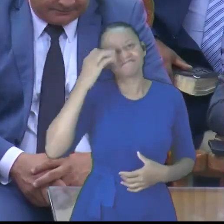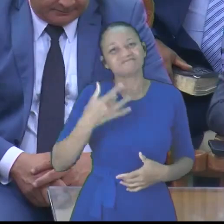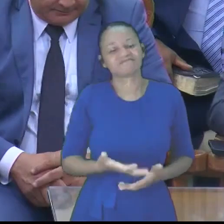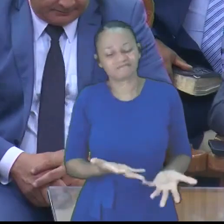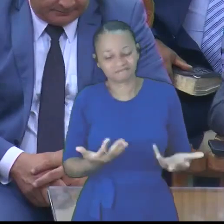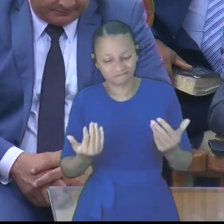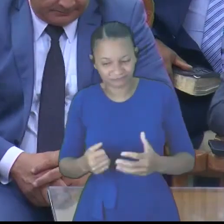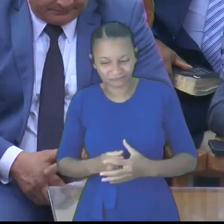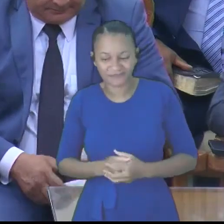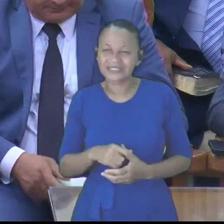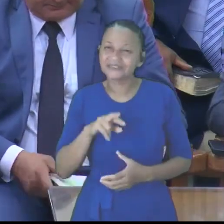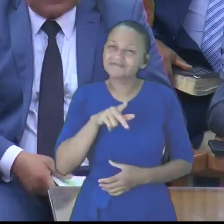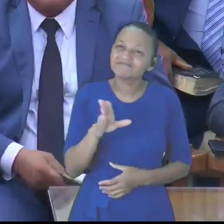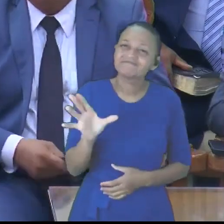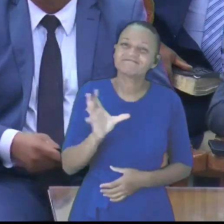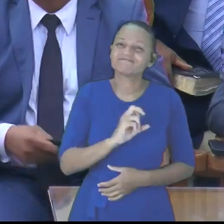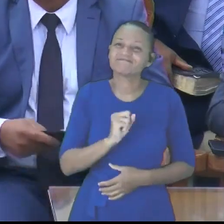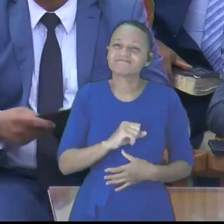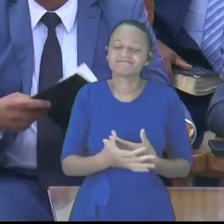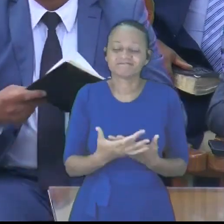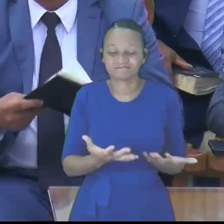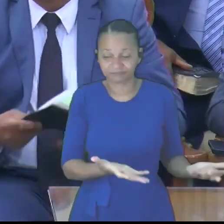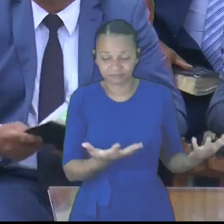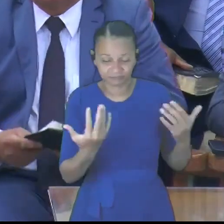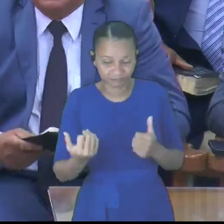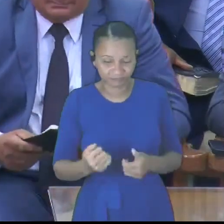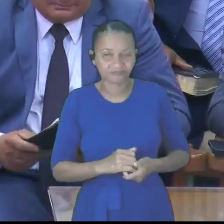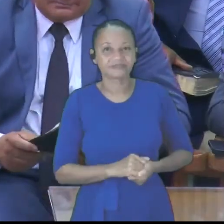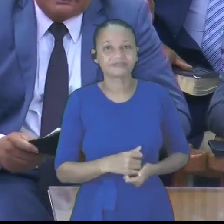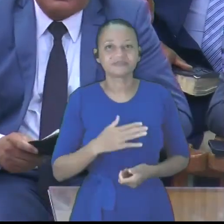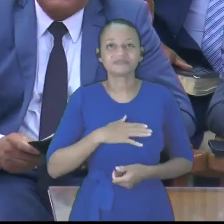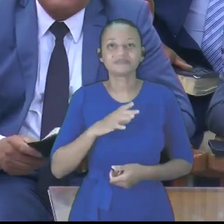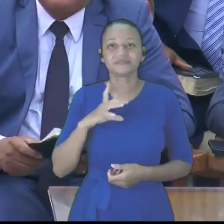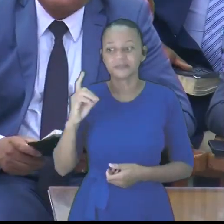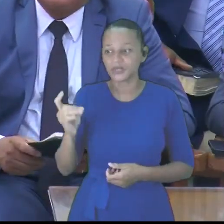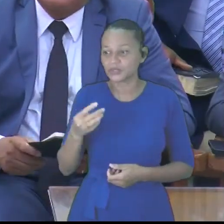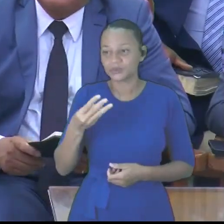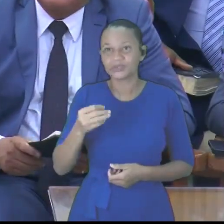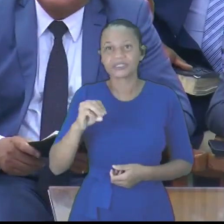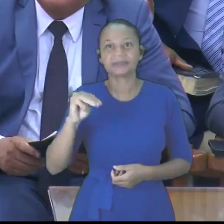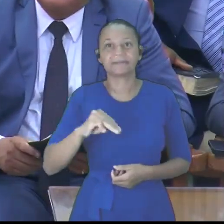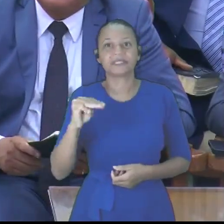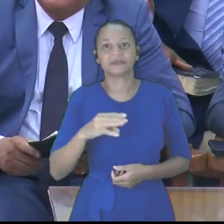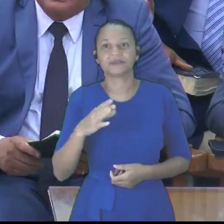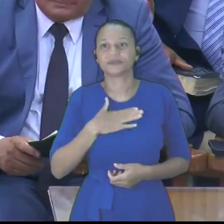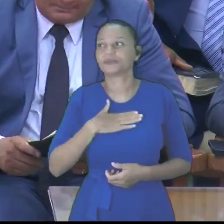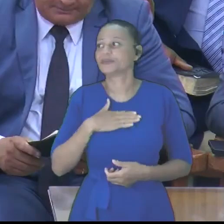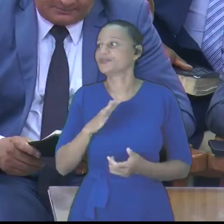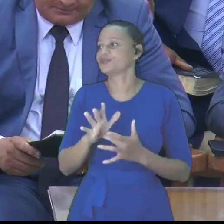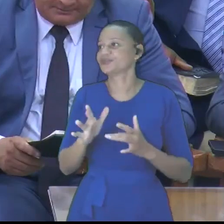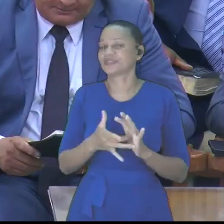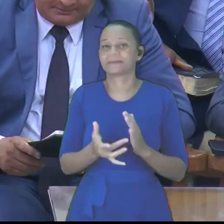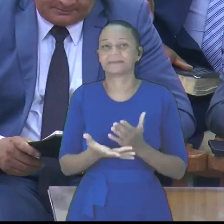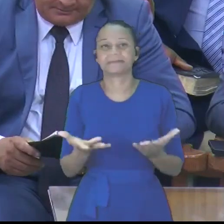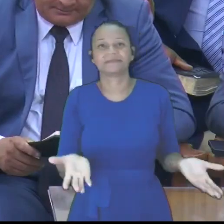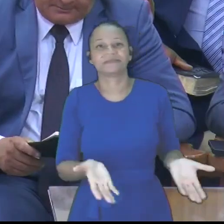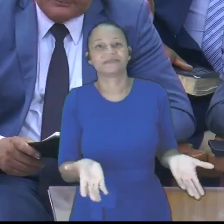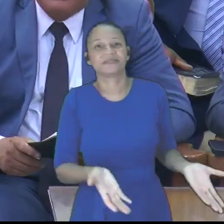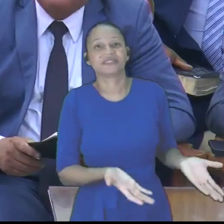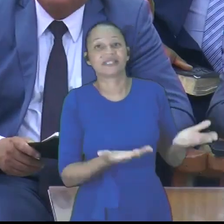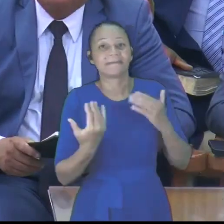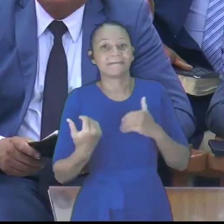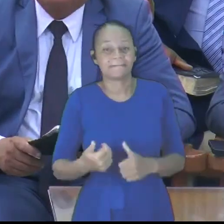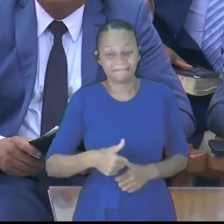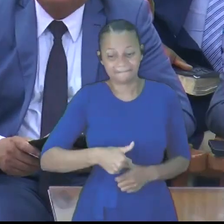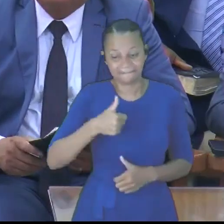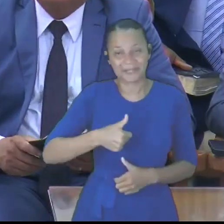lá. Mas, irmãos amados, agora nós vamos para... Meu Deus, já foi embora meia hora. Meu Jesus. Glória a Deus. Nós vamos agora para a